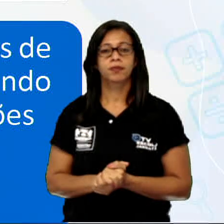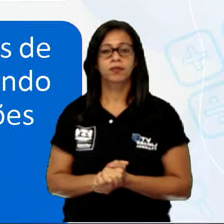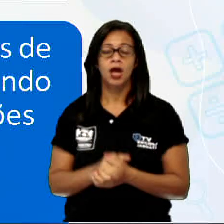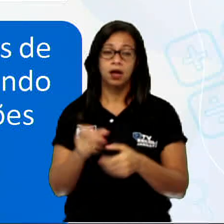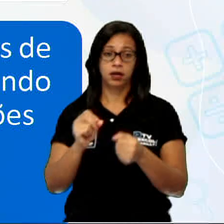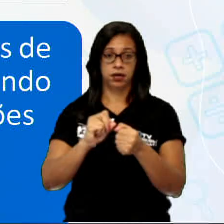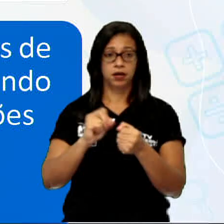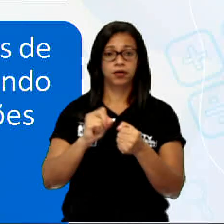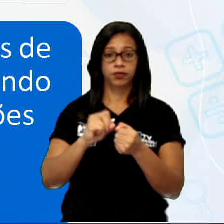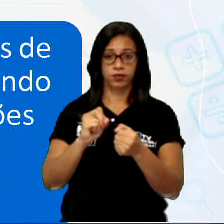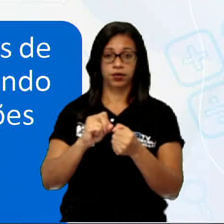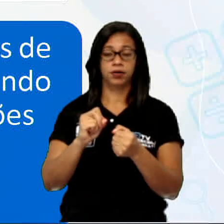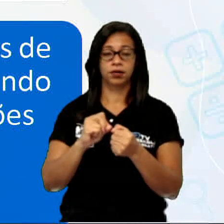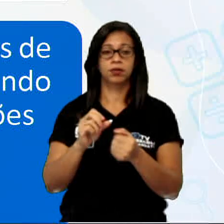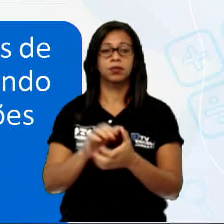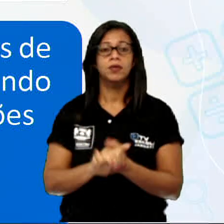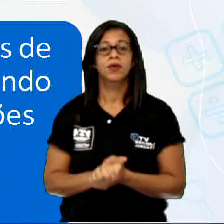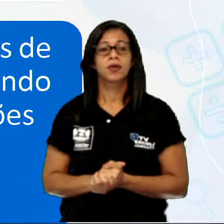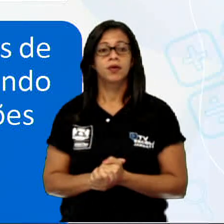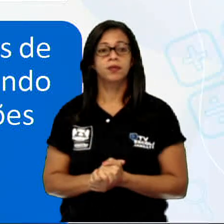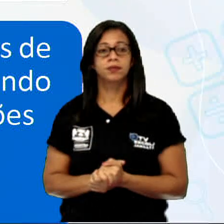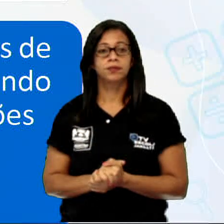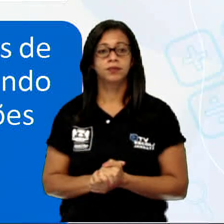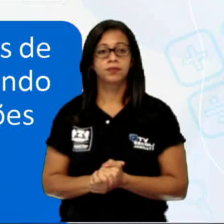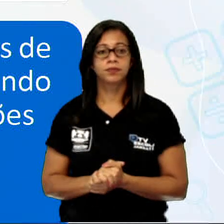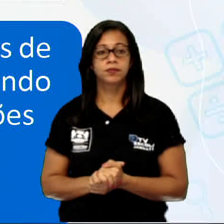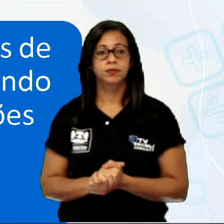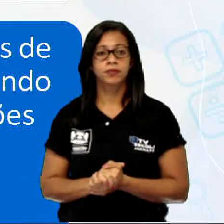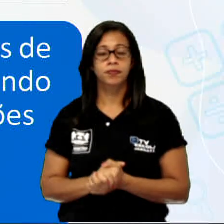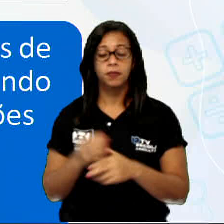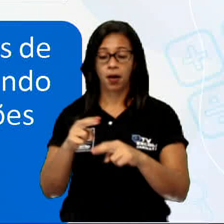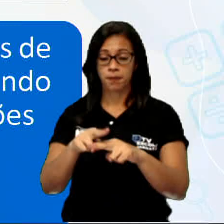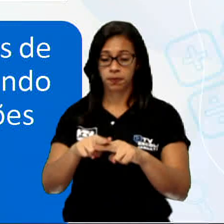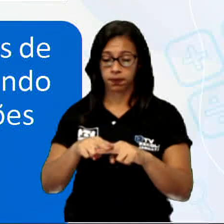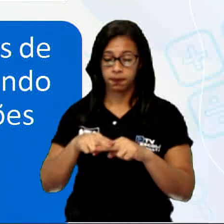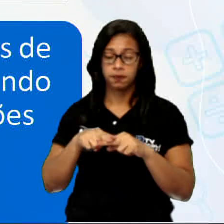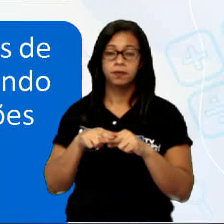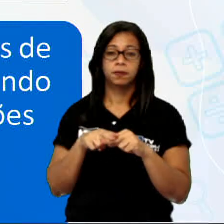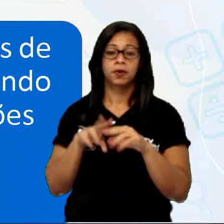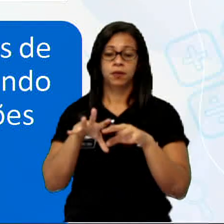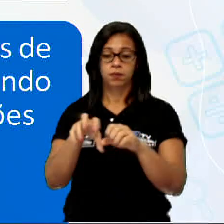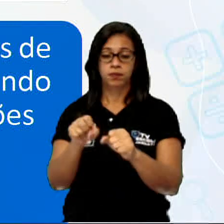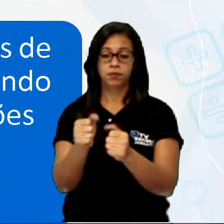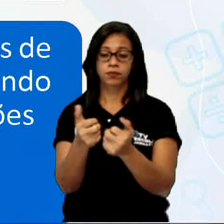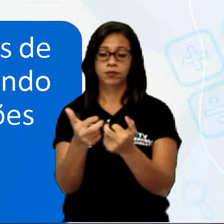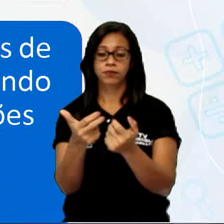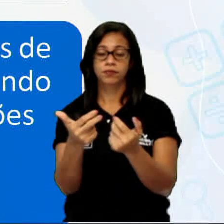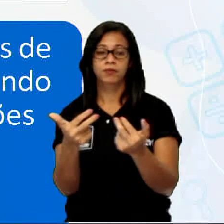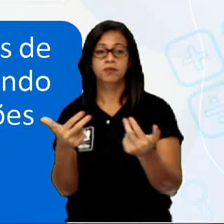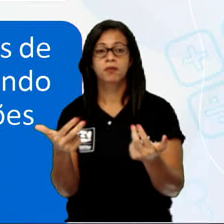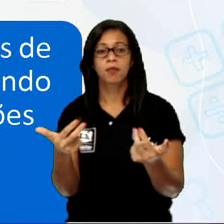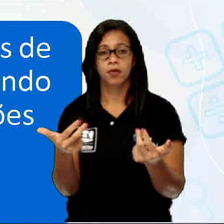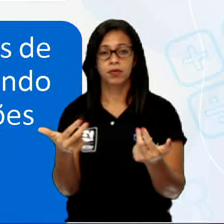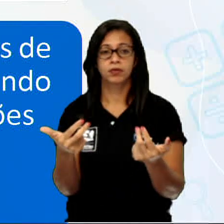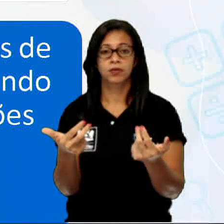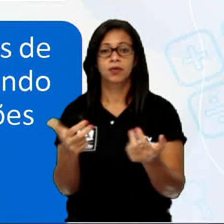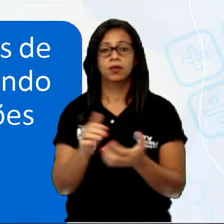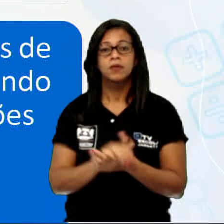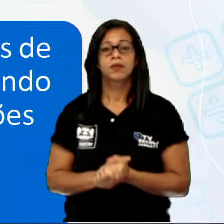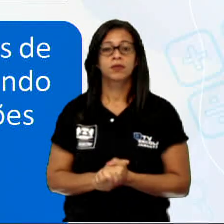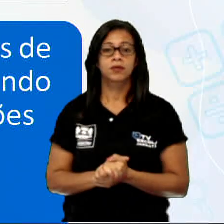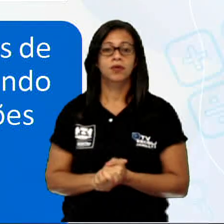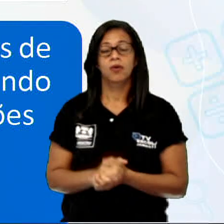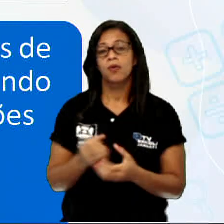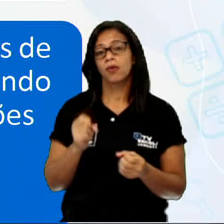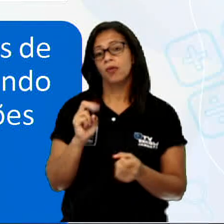da decomposição de vegetais e animais, micro-organismos. Isso torna ele